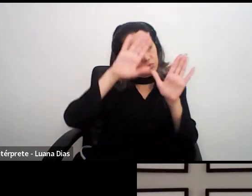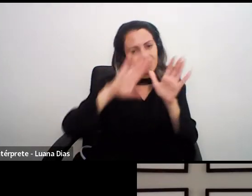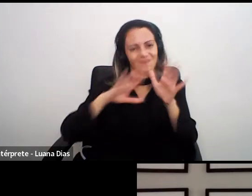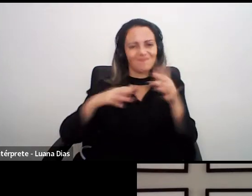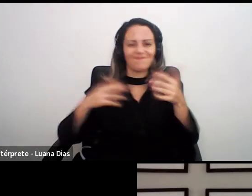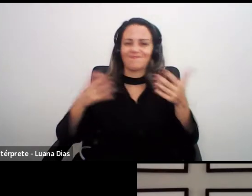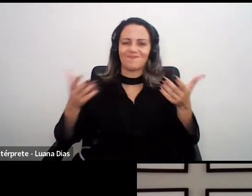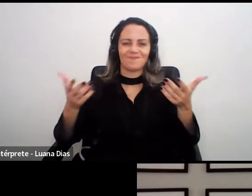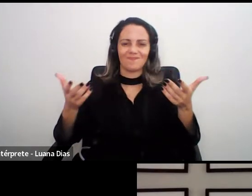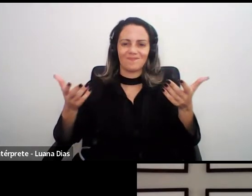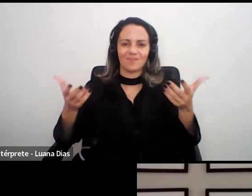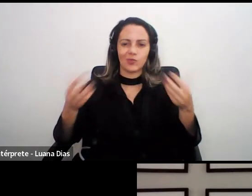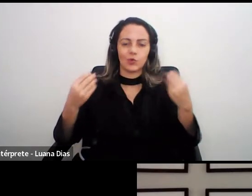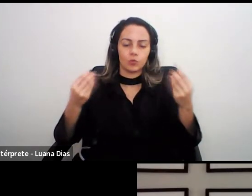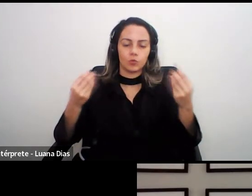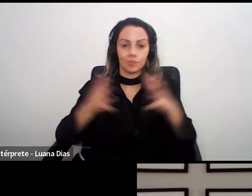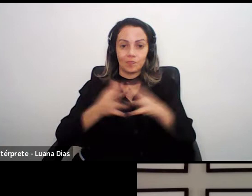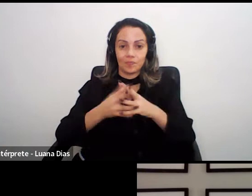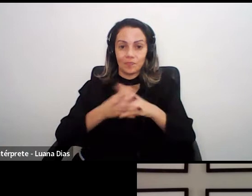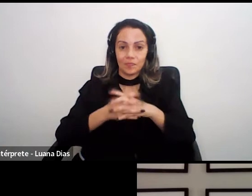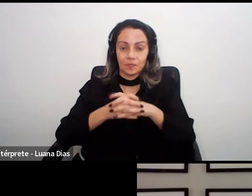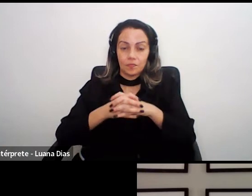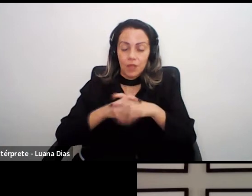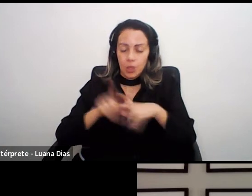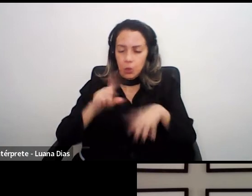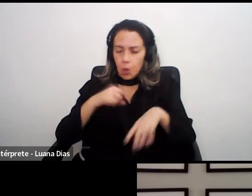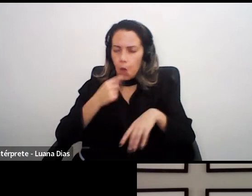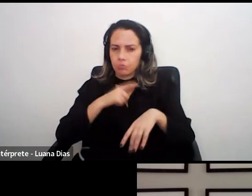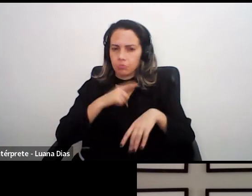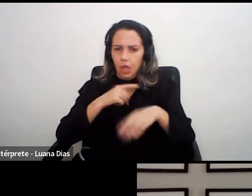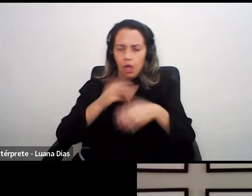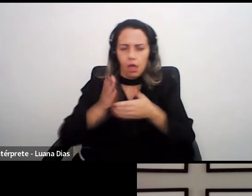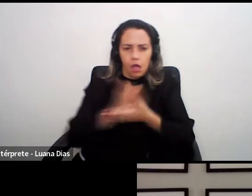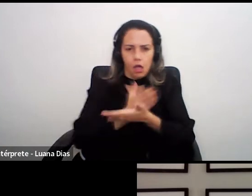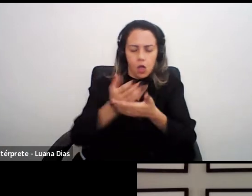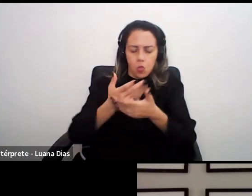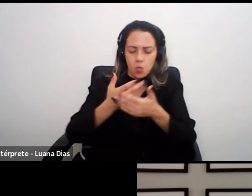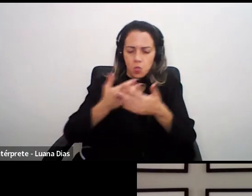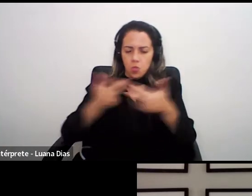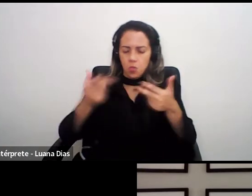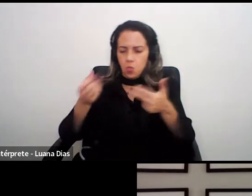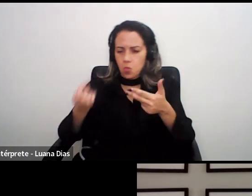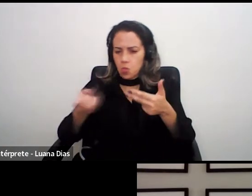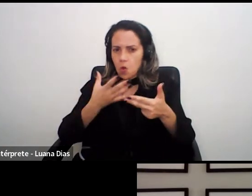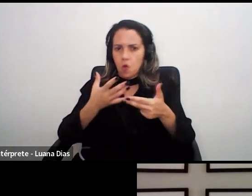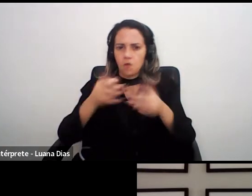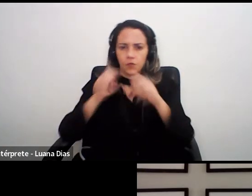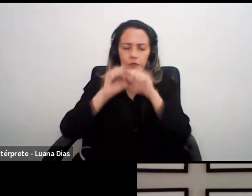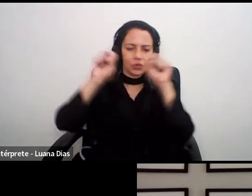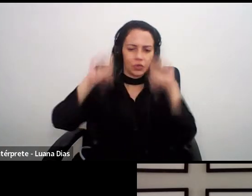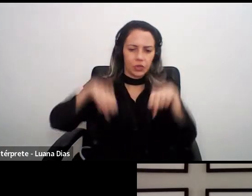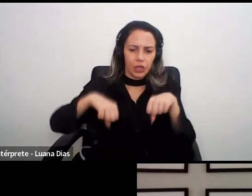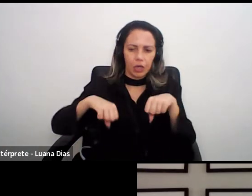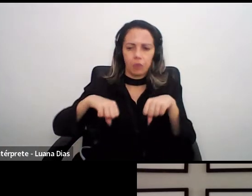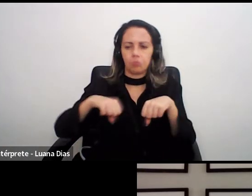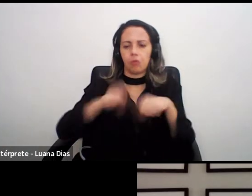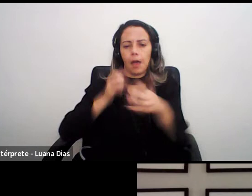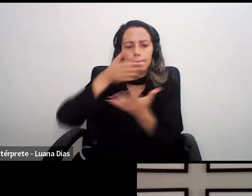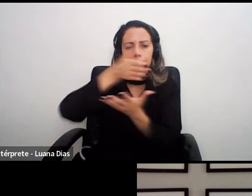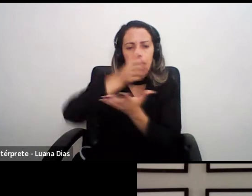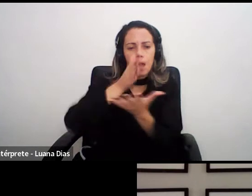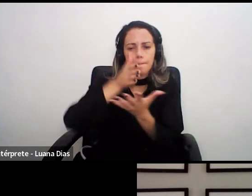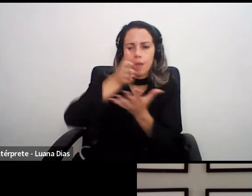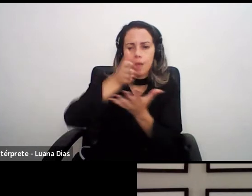embate. A gente tem algumas novidades, né? Alguns sistemas novos, sistema multiportas, né? Tribunal multiportas,